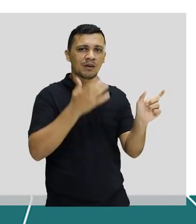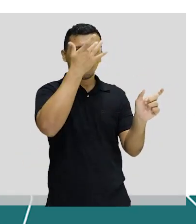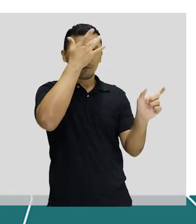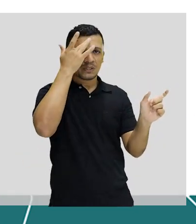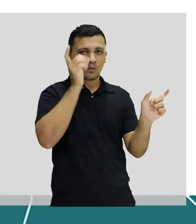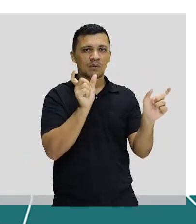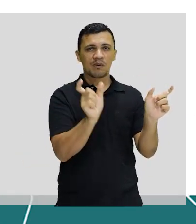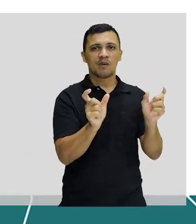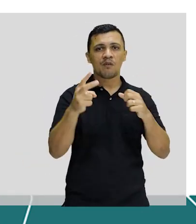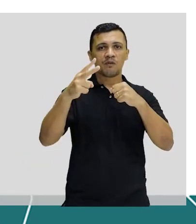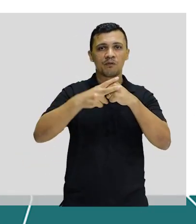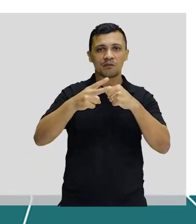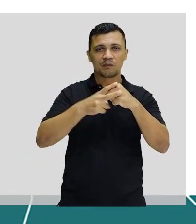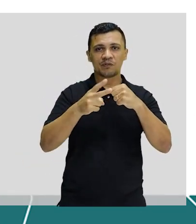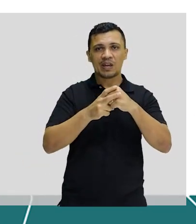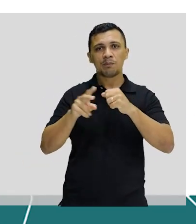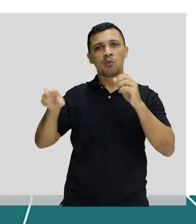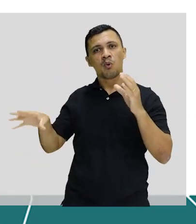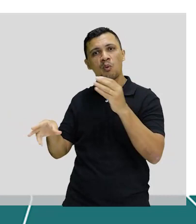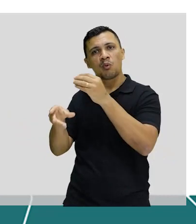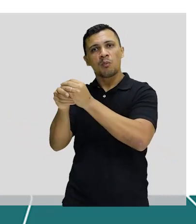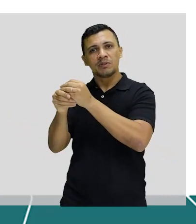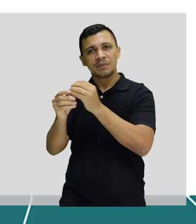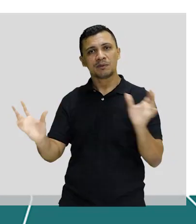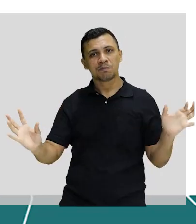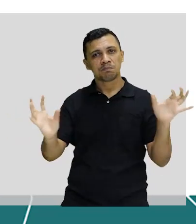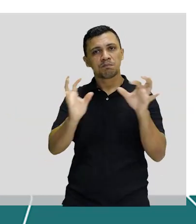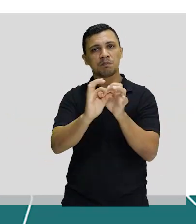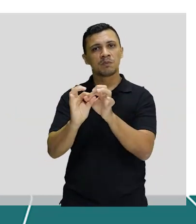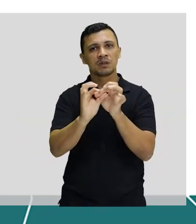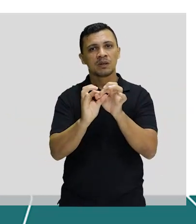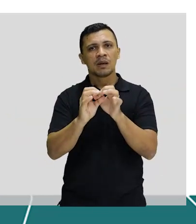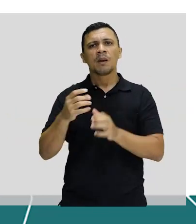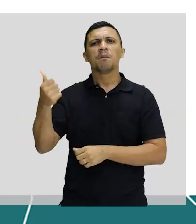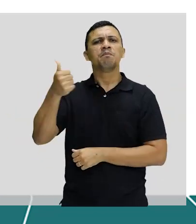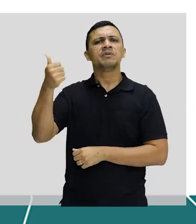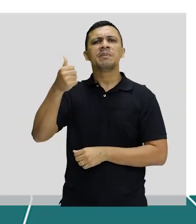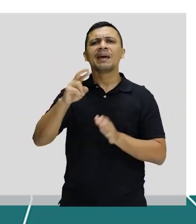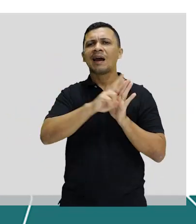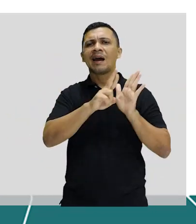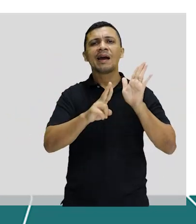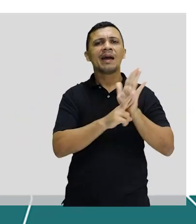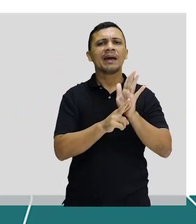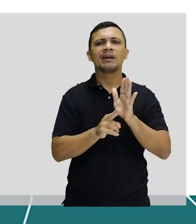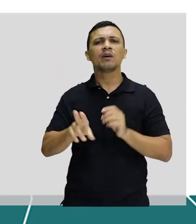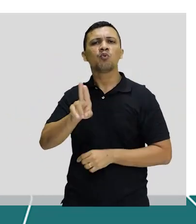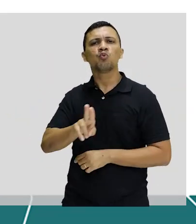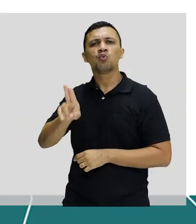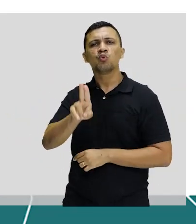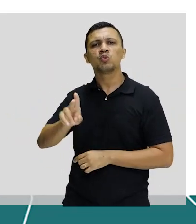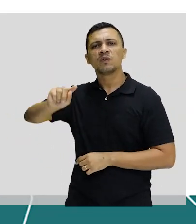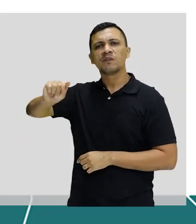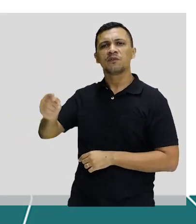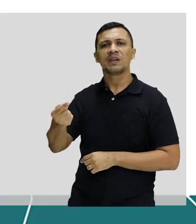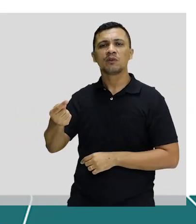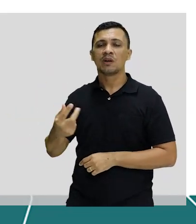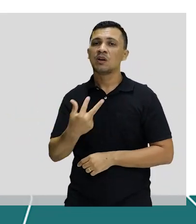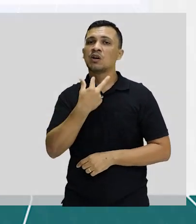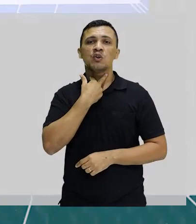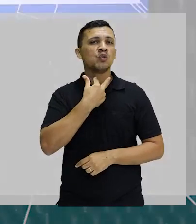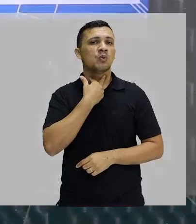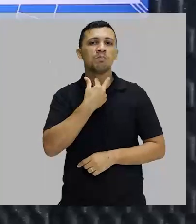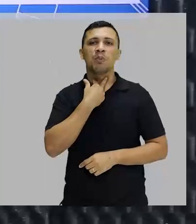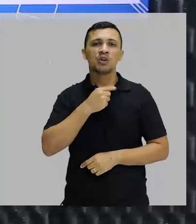ou verbo mais complemento. A primeira regra de ouro do uso da vírgula é: não se separa esses elementos